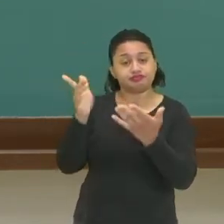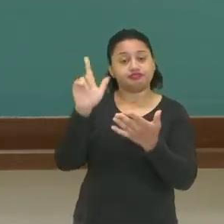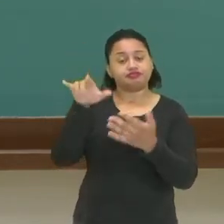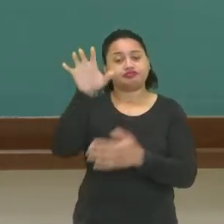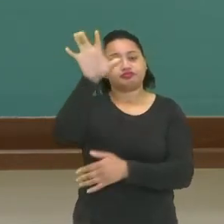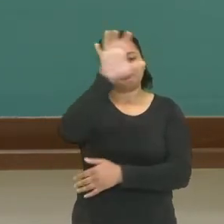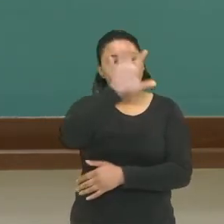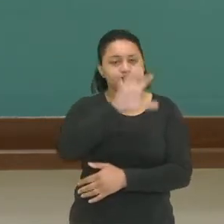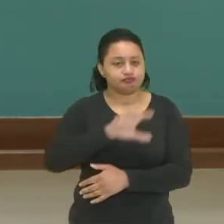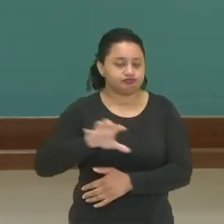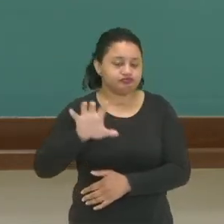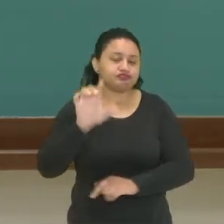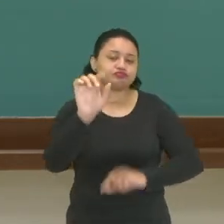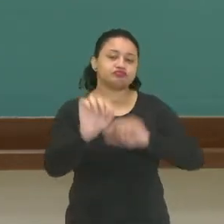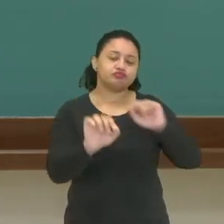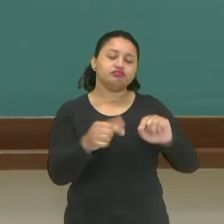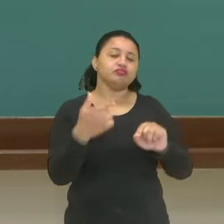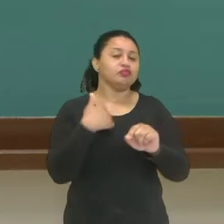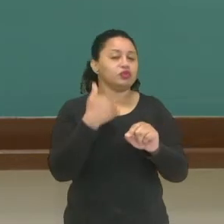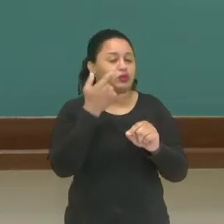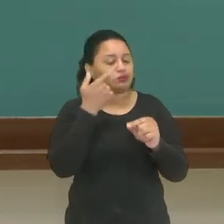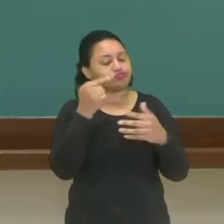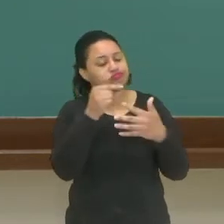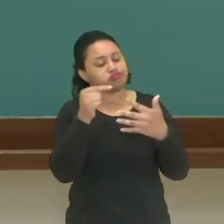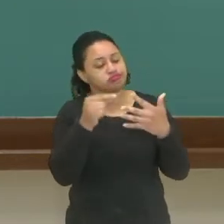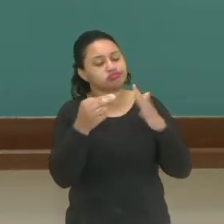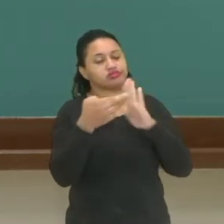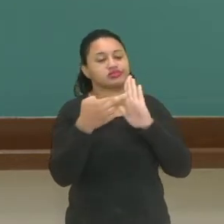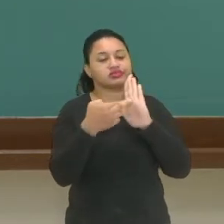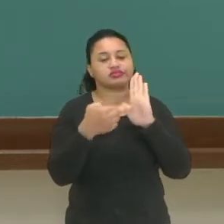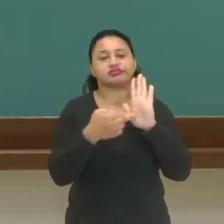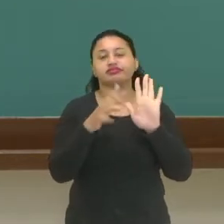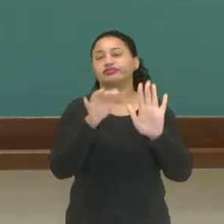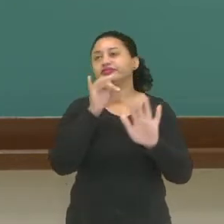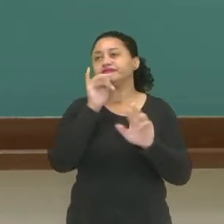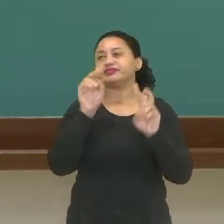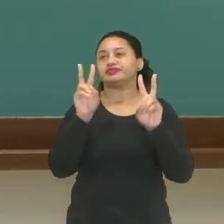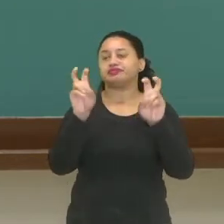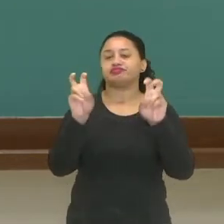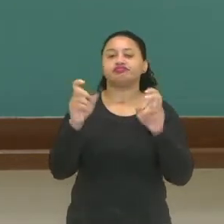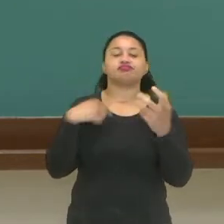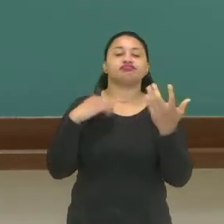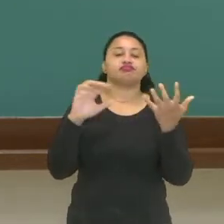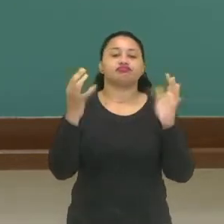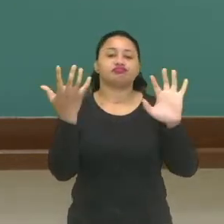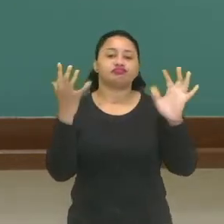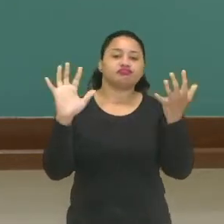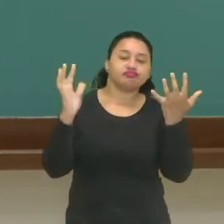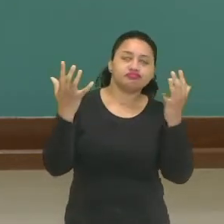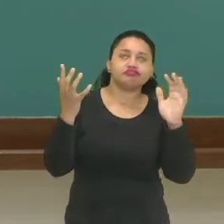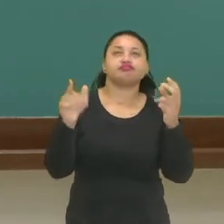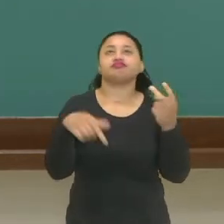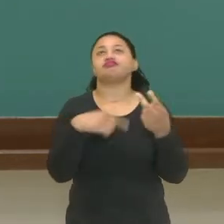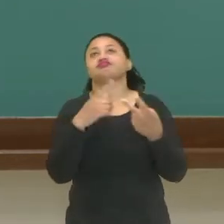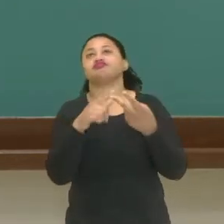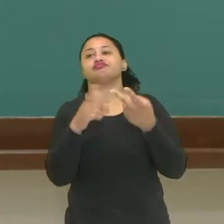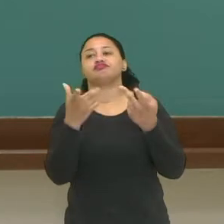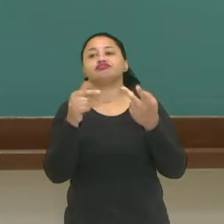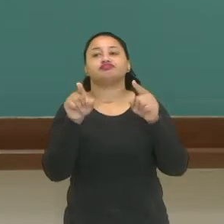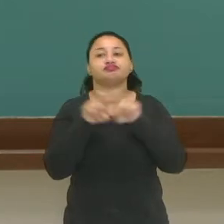regionalizar. Você leva em conta critérios, pode ser critérios como temas de clima, pode ser questão